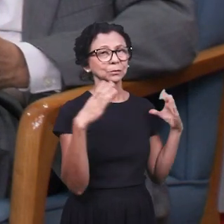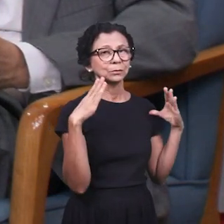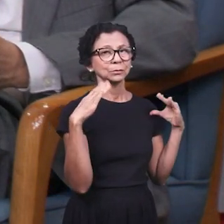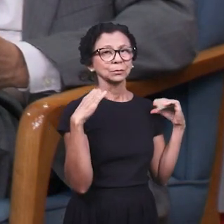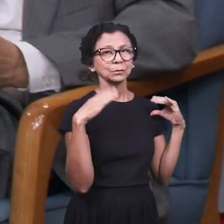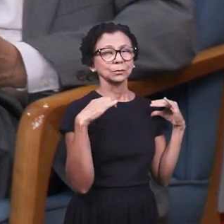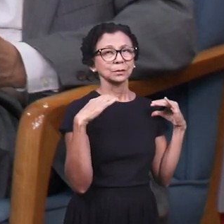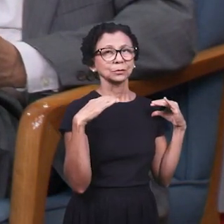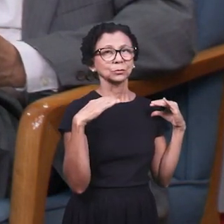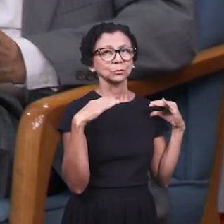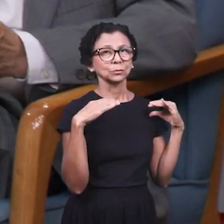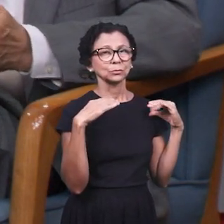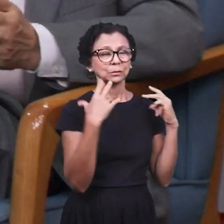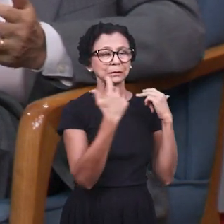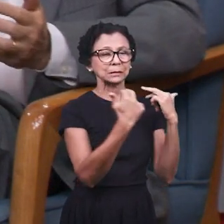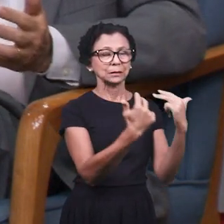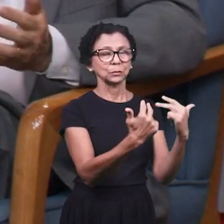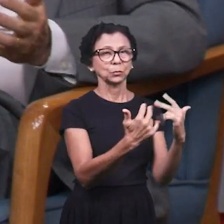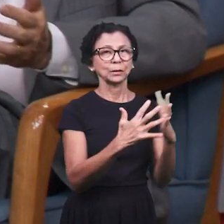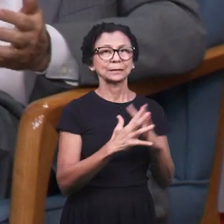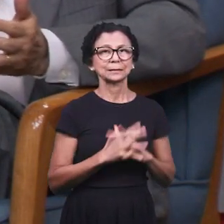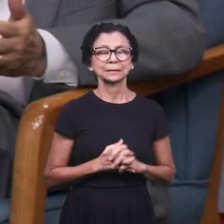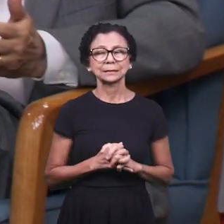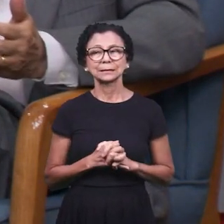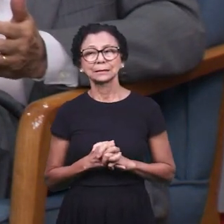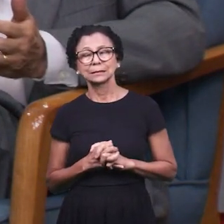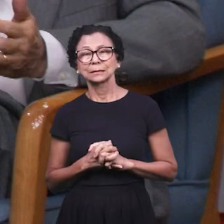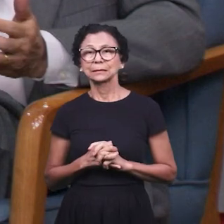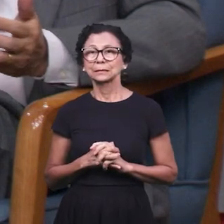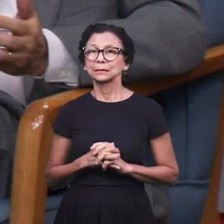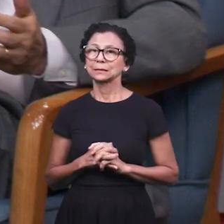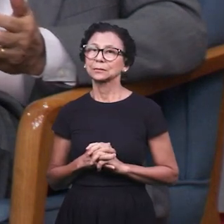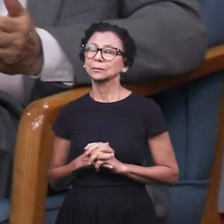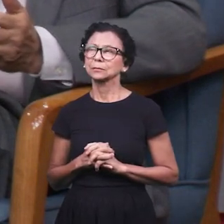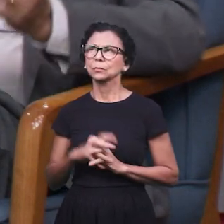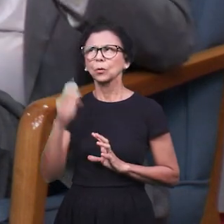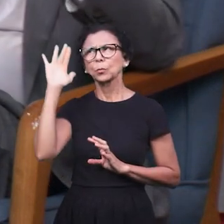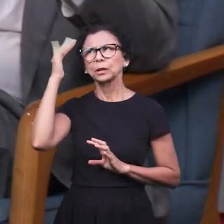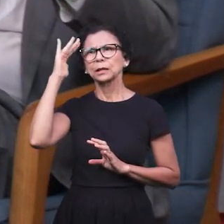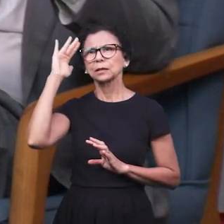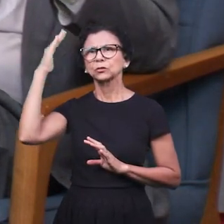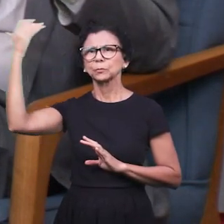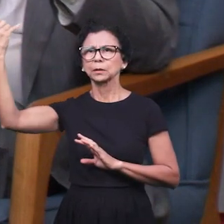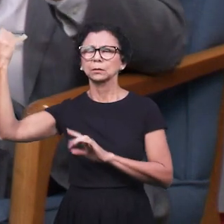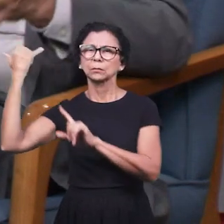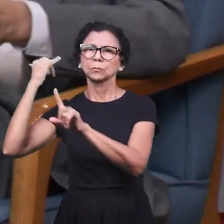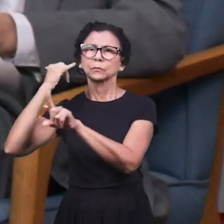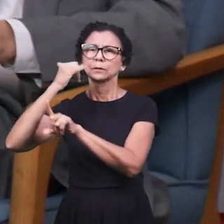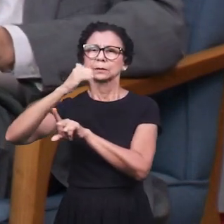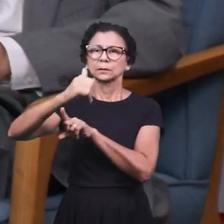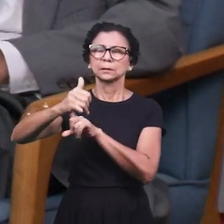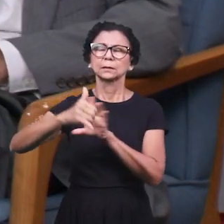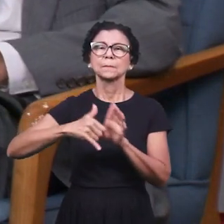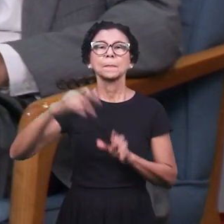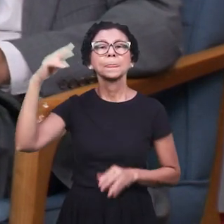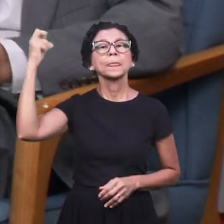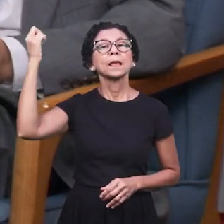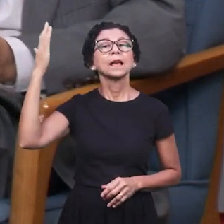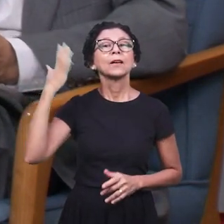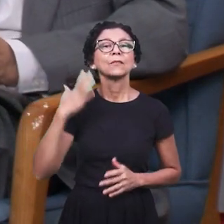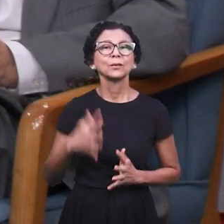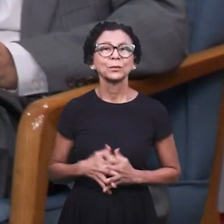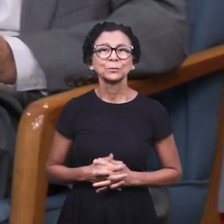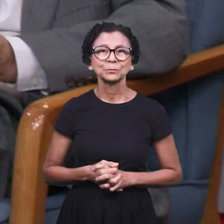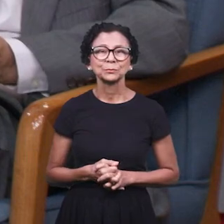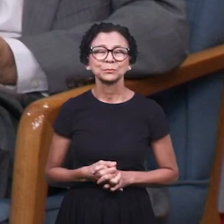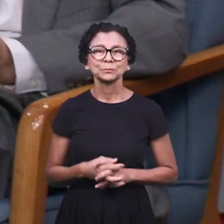falando. Então nós começamos a ter um cuidado muito grande com a interpretação de línguas. Aí o Senhor deu uma orientação. Eu acho